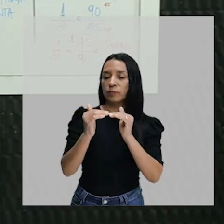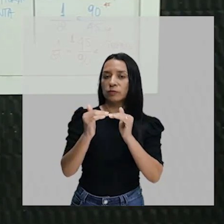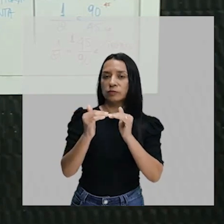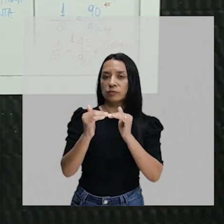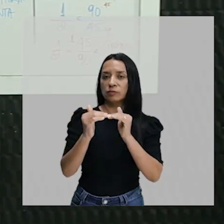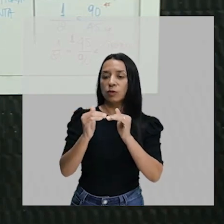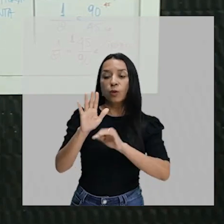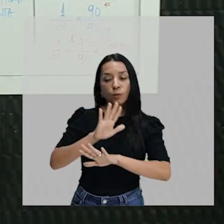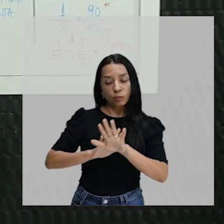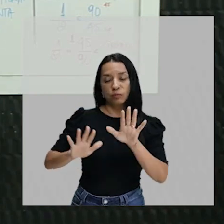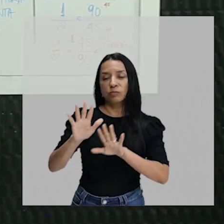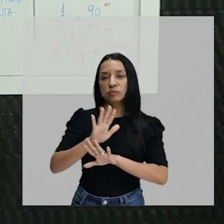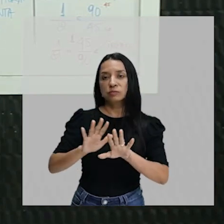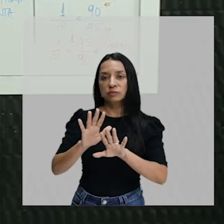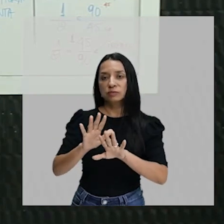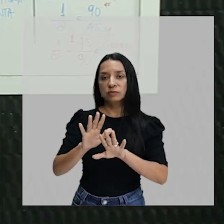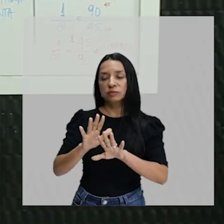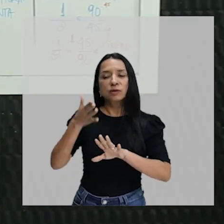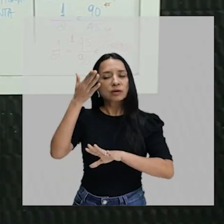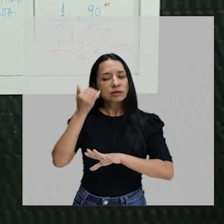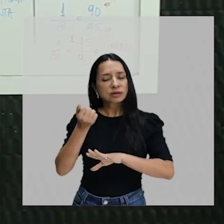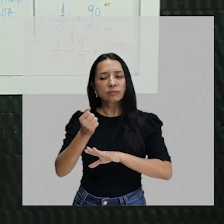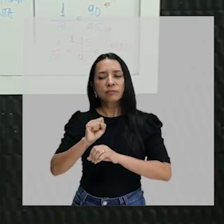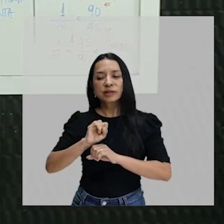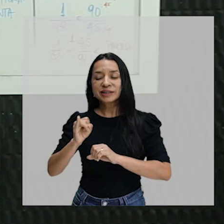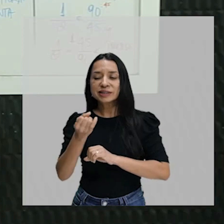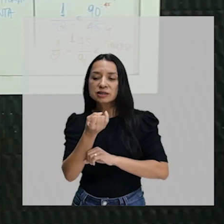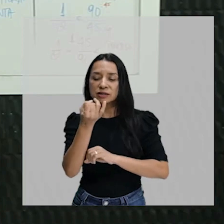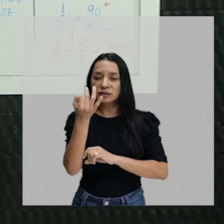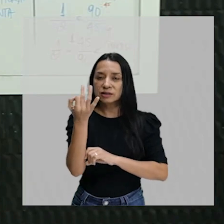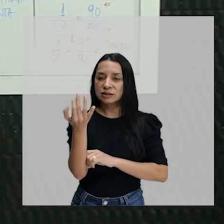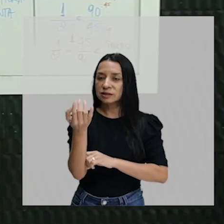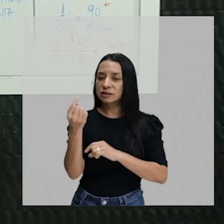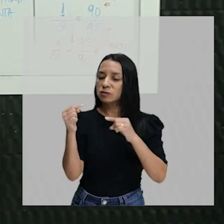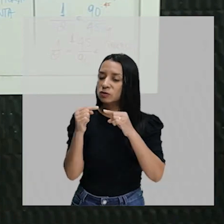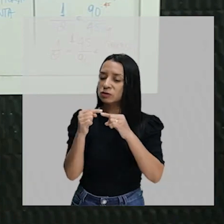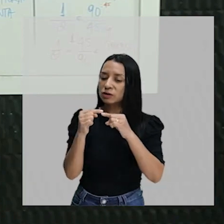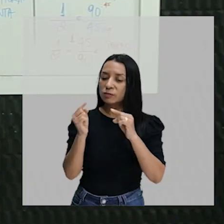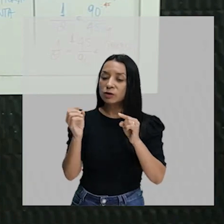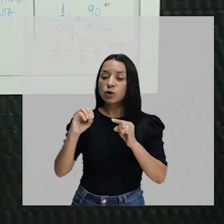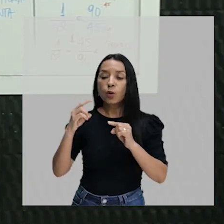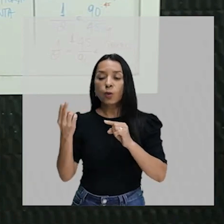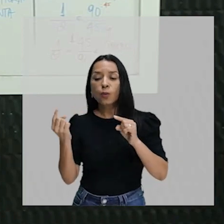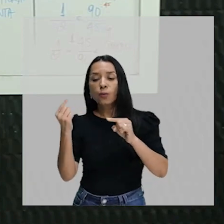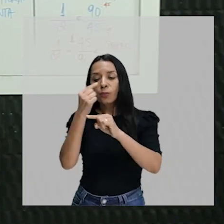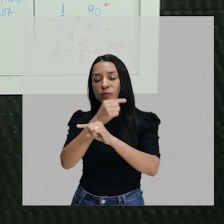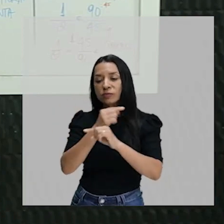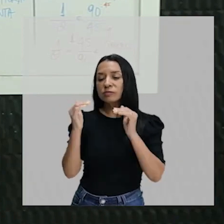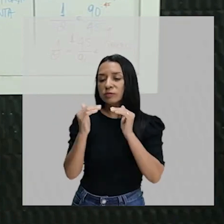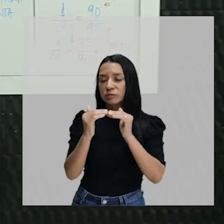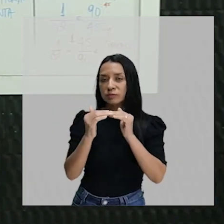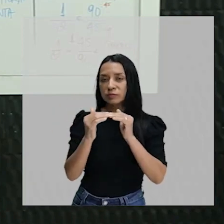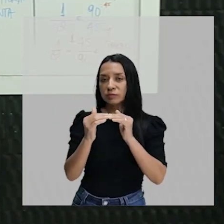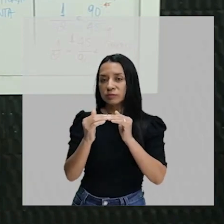então esse é o cuidado o que que eu tenho que saber se as grandezas são diretamente ao inversamente proporcionais para eu resolver os problemas de regra de três